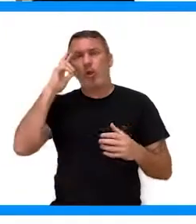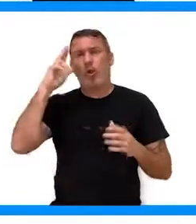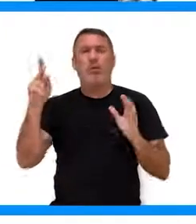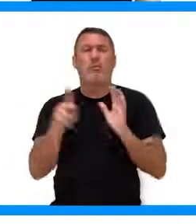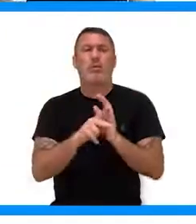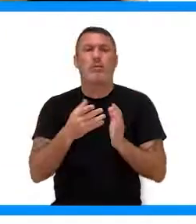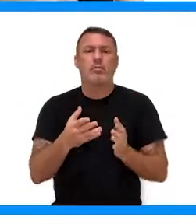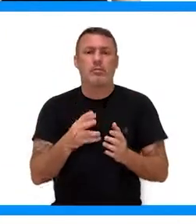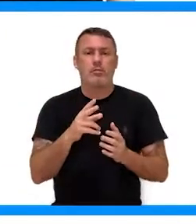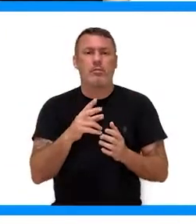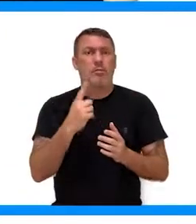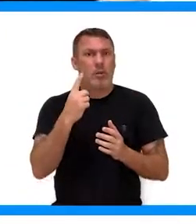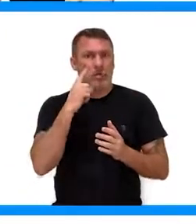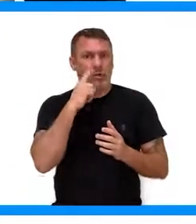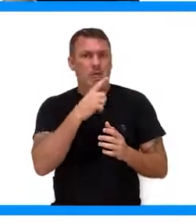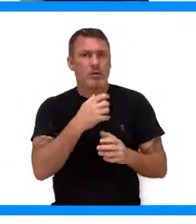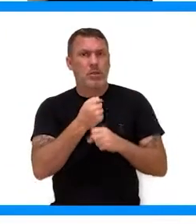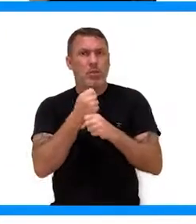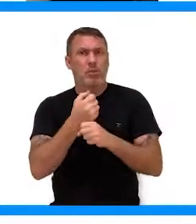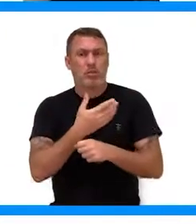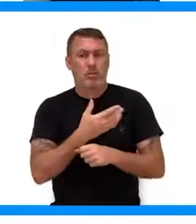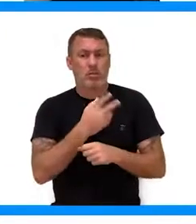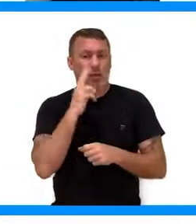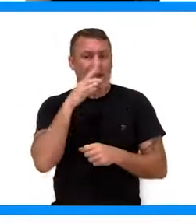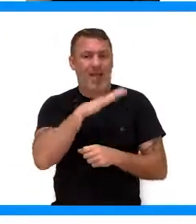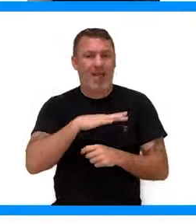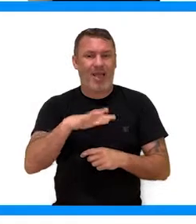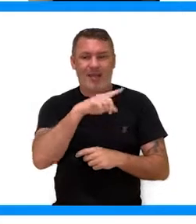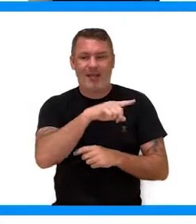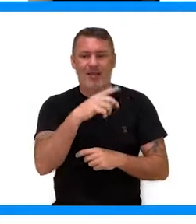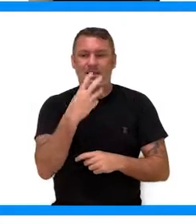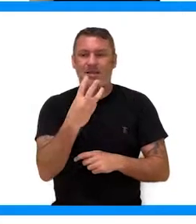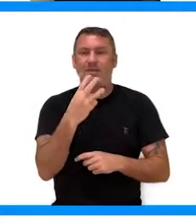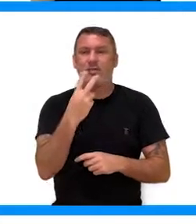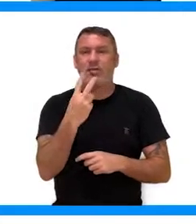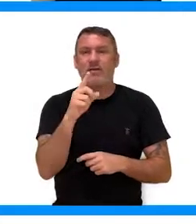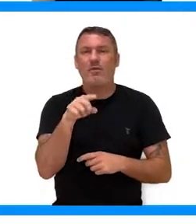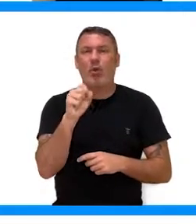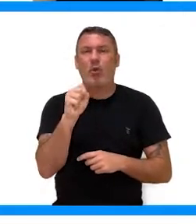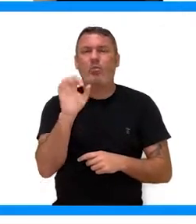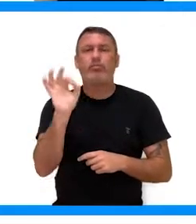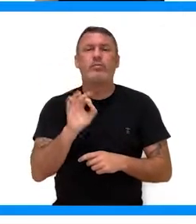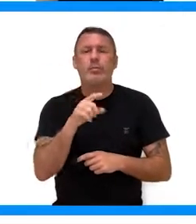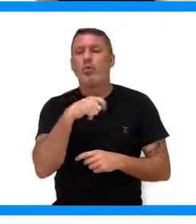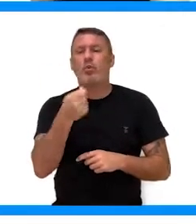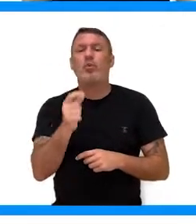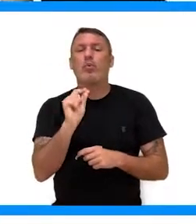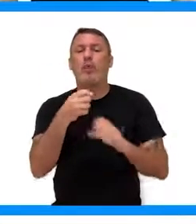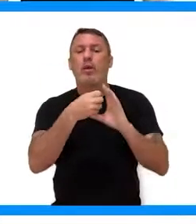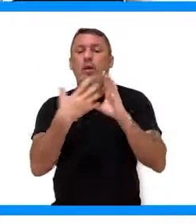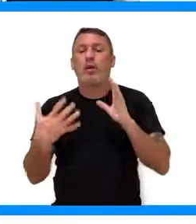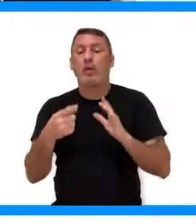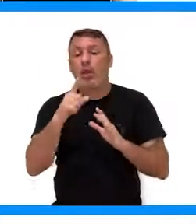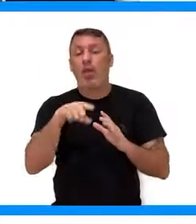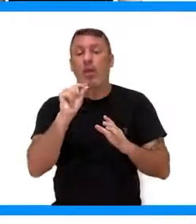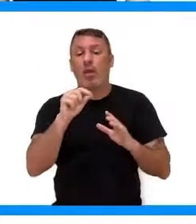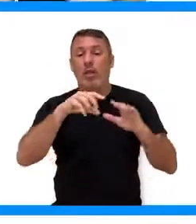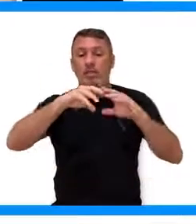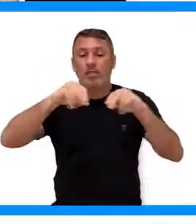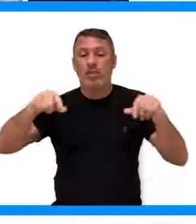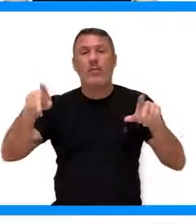no nosso país. E eu vou dizer para você, hein? A maior parte dessa área aí, ó, de 32,8%, é caracterizada